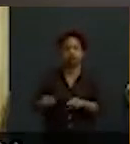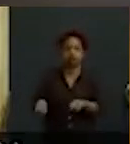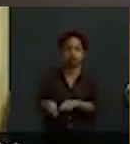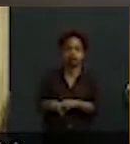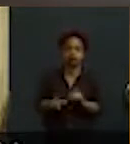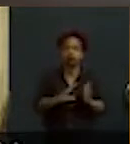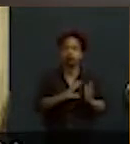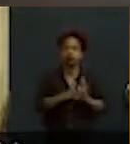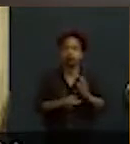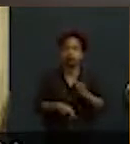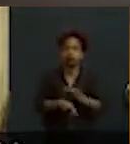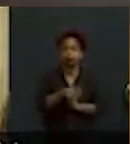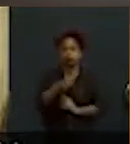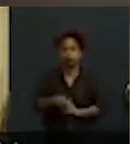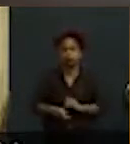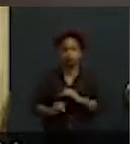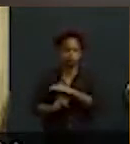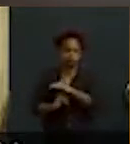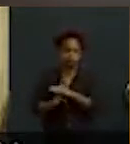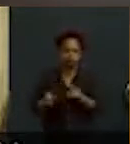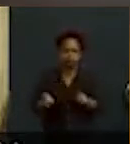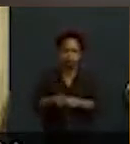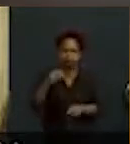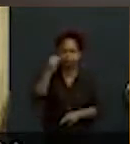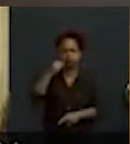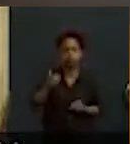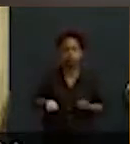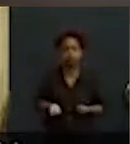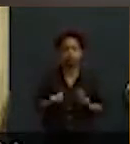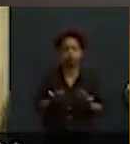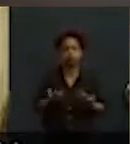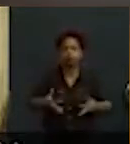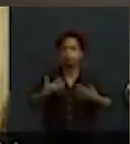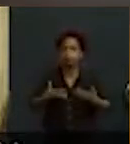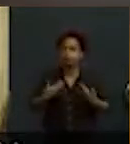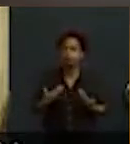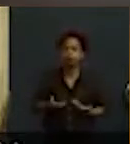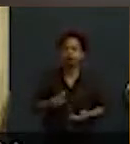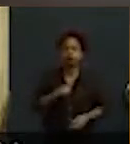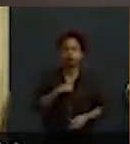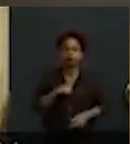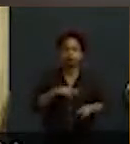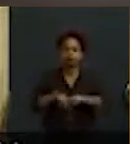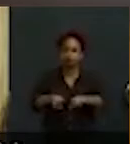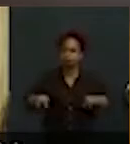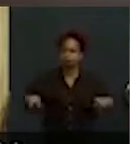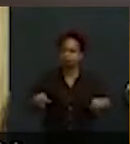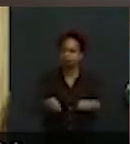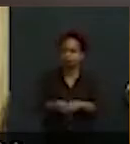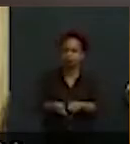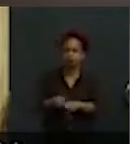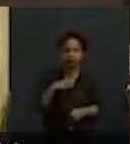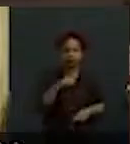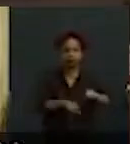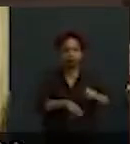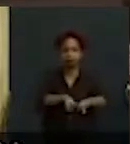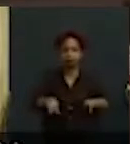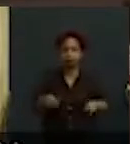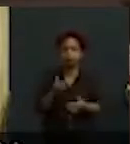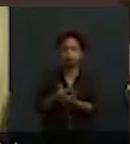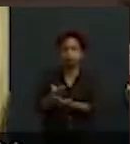instituição. Experiente, promovedor de eventos e entusiasta na elaboração de materiais de